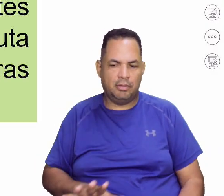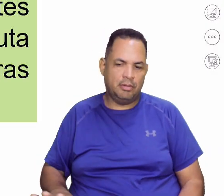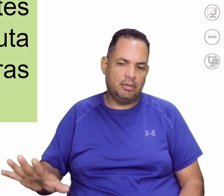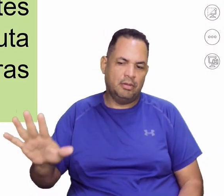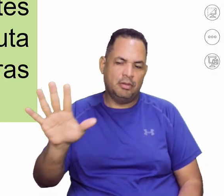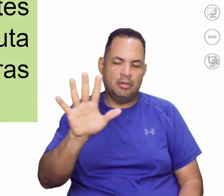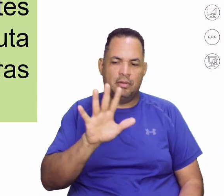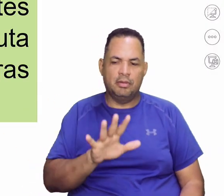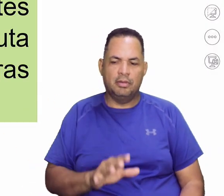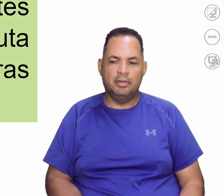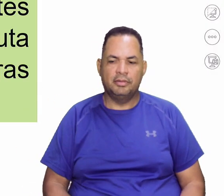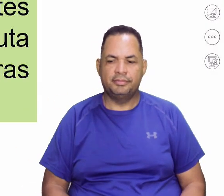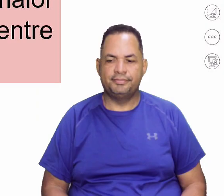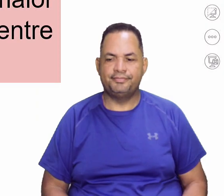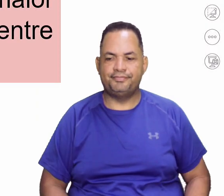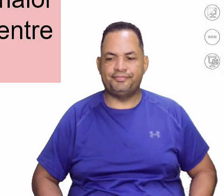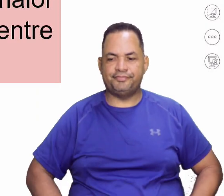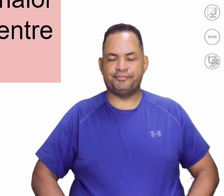regionais.